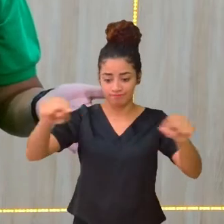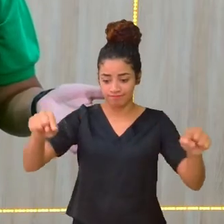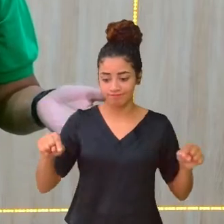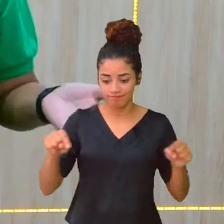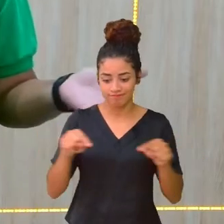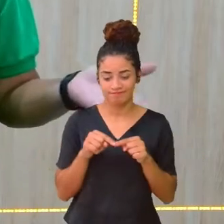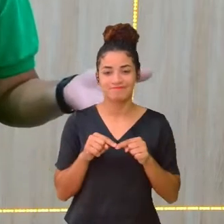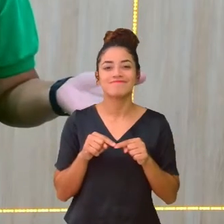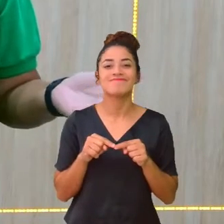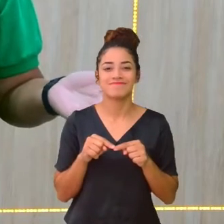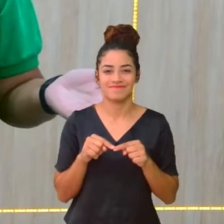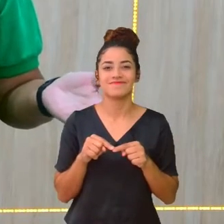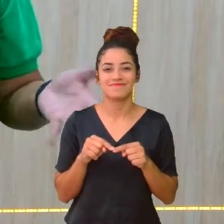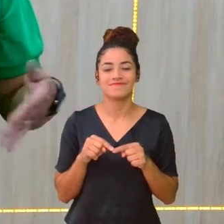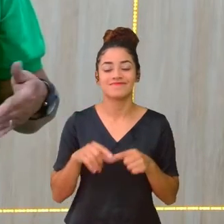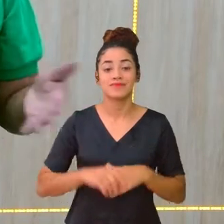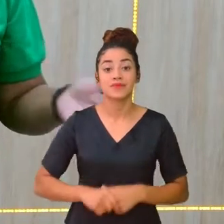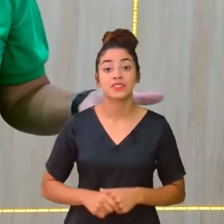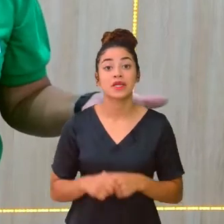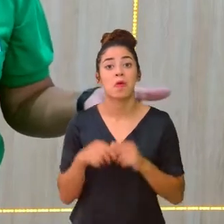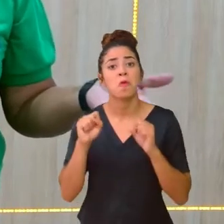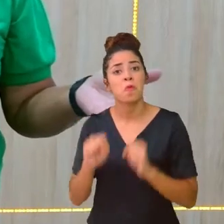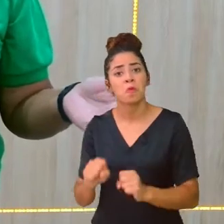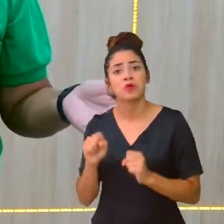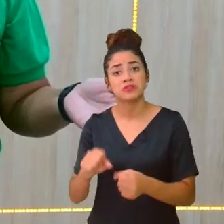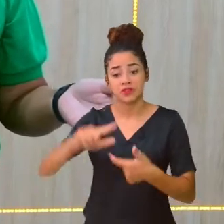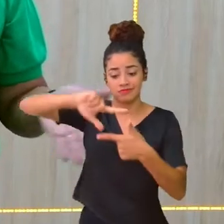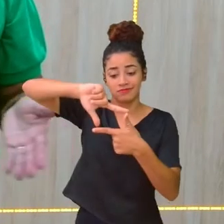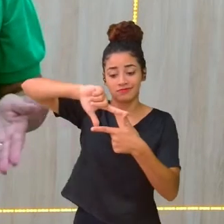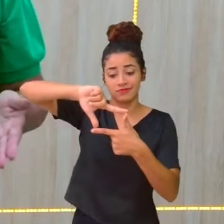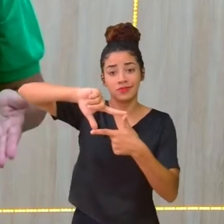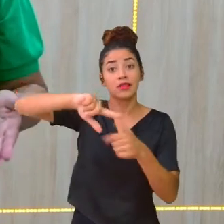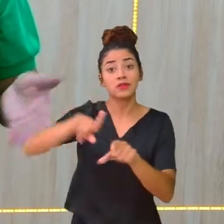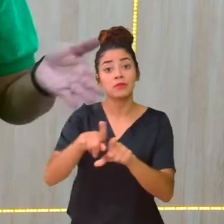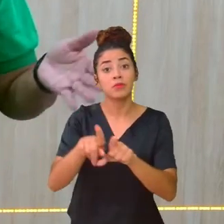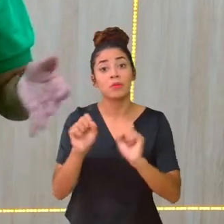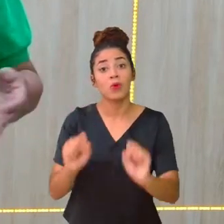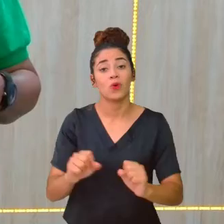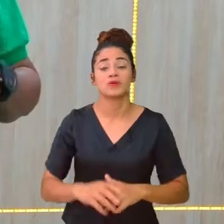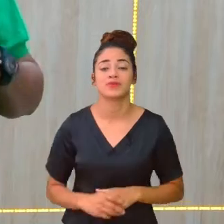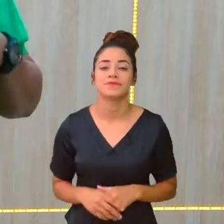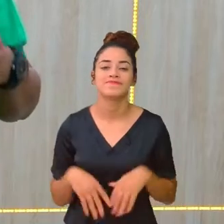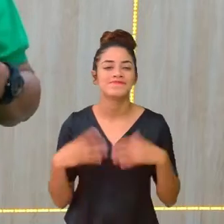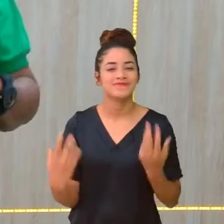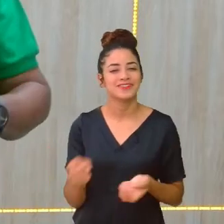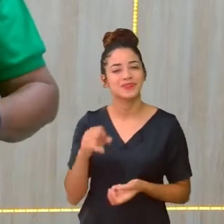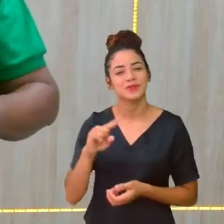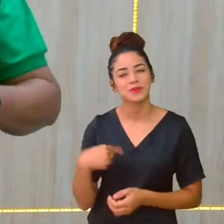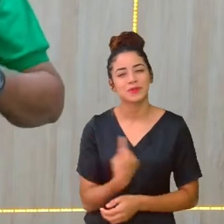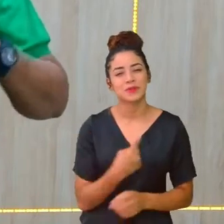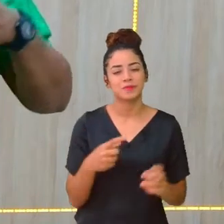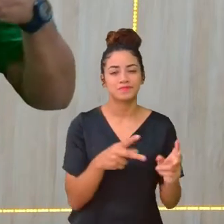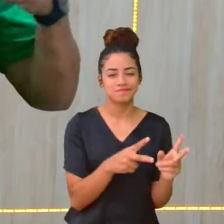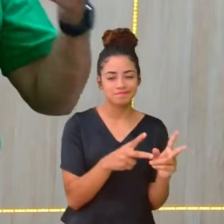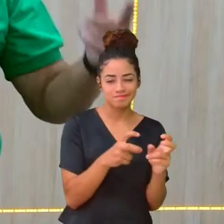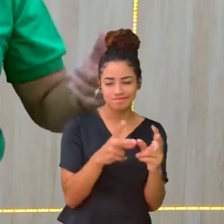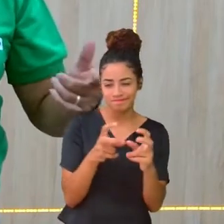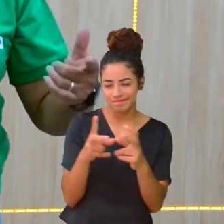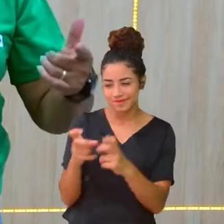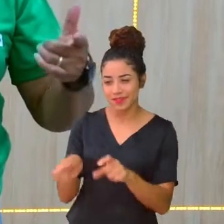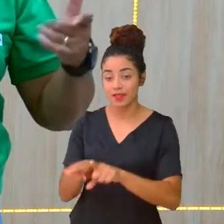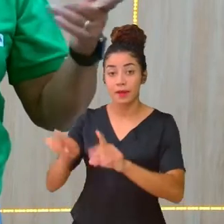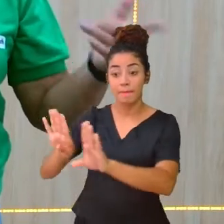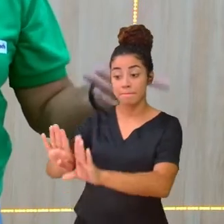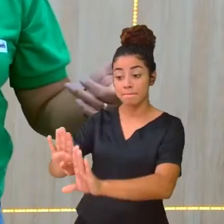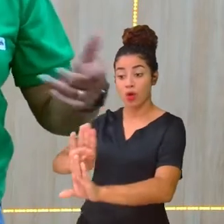quadrilátero, né, é um quadrado. Ela pode ser retângulo também. Então, se a gente perceber, a gente tem a porta, que